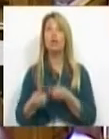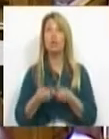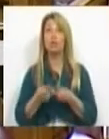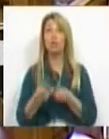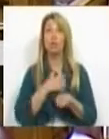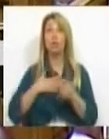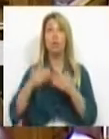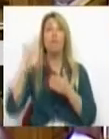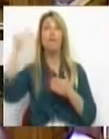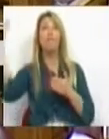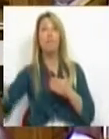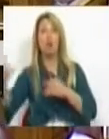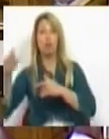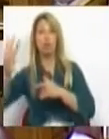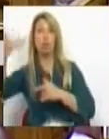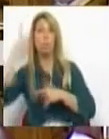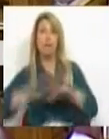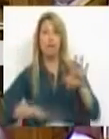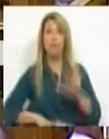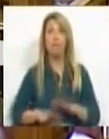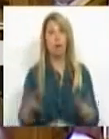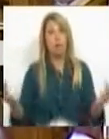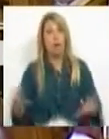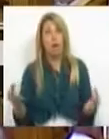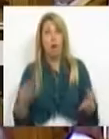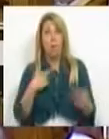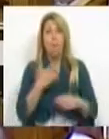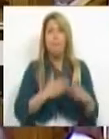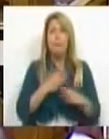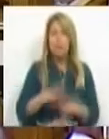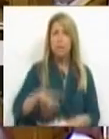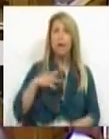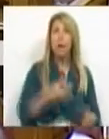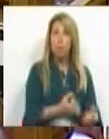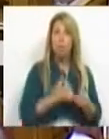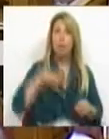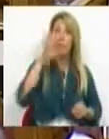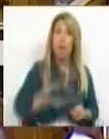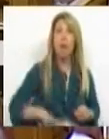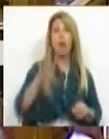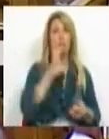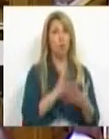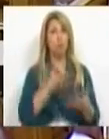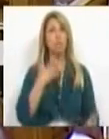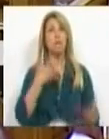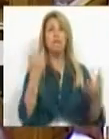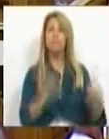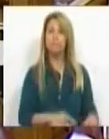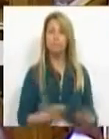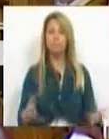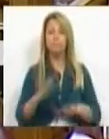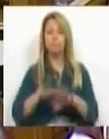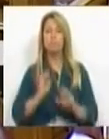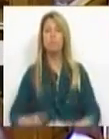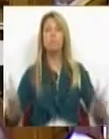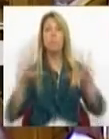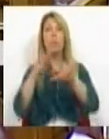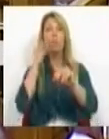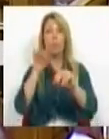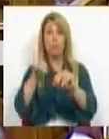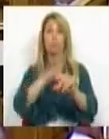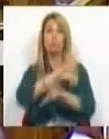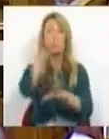do país e que representam uma fatia da riqueza e da poupança nacional muito assinalável. Sobre o novo banco, e aqui também se inclui